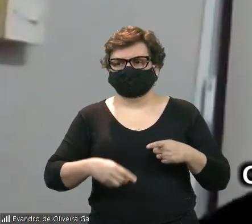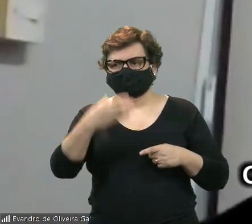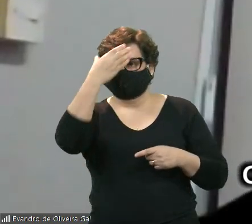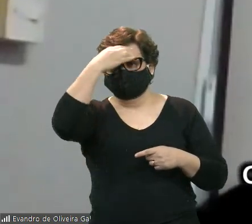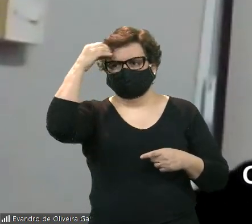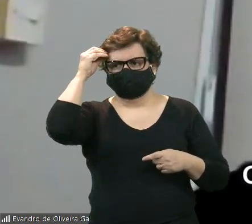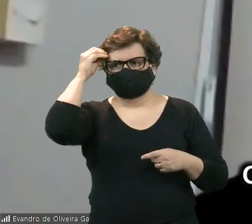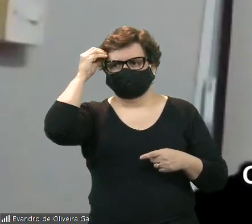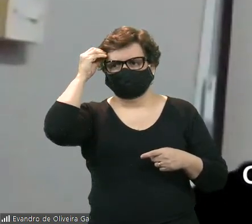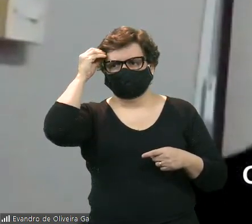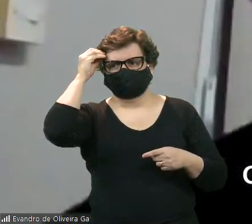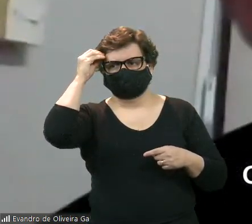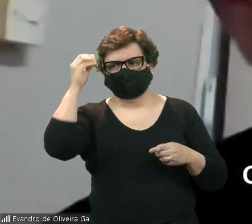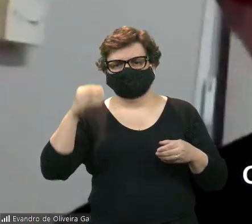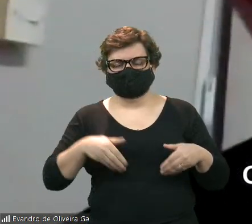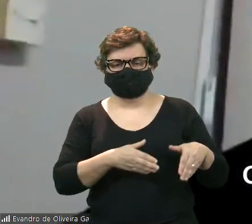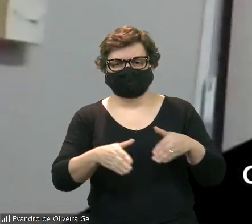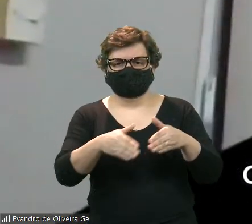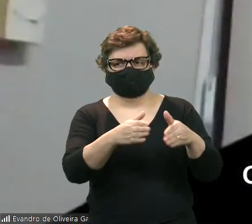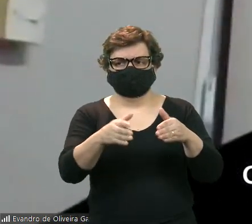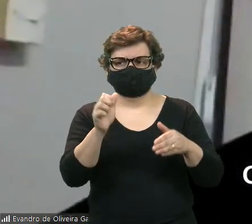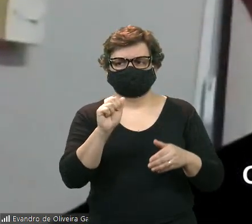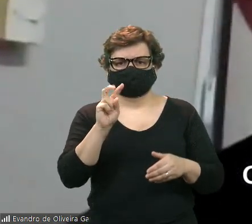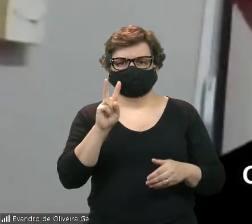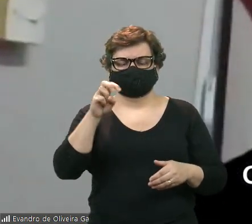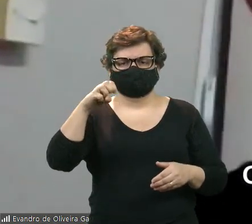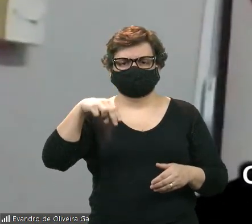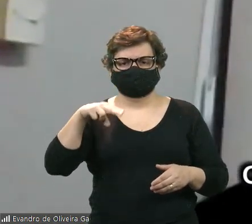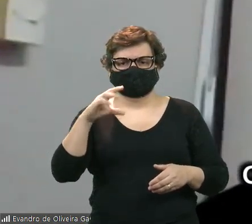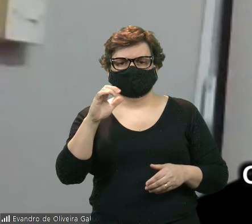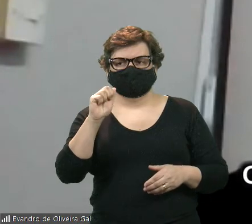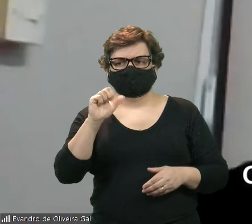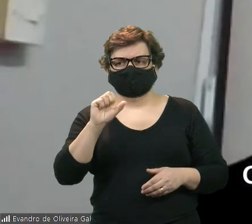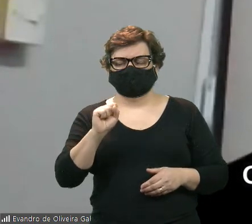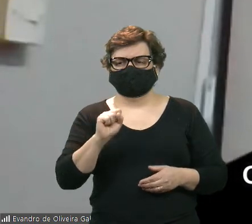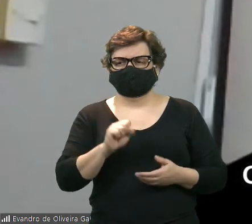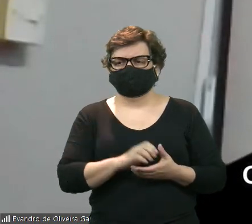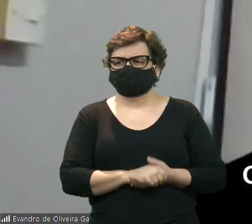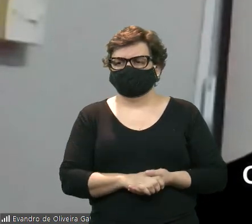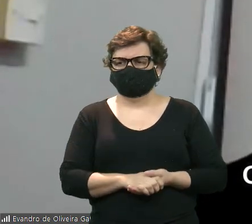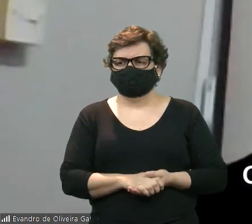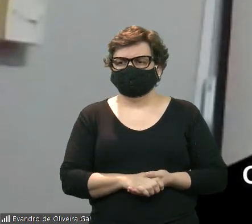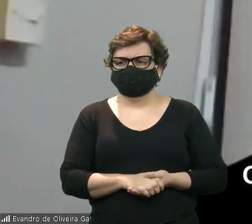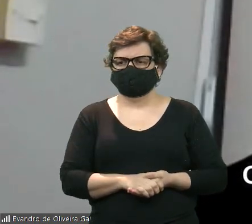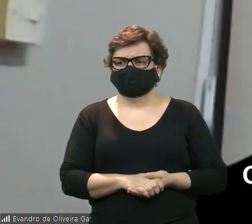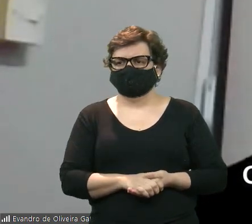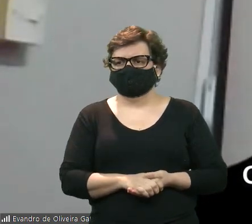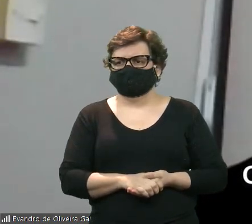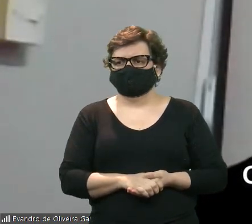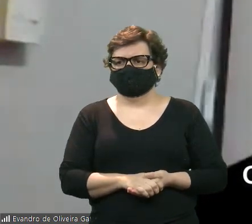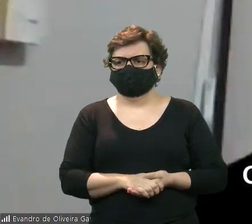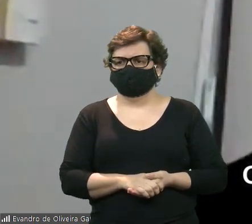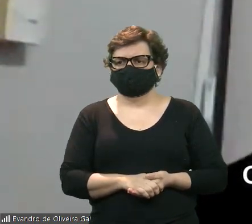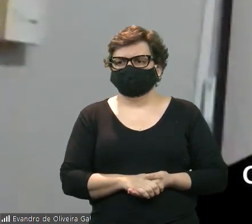Avencas, que a ciclovia do nosso distrito lá também é pioneira e que vai inovar aqui